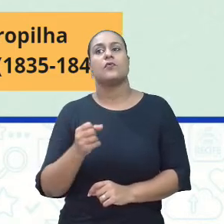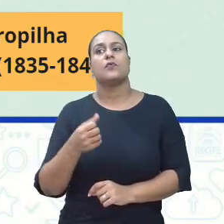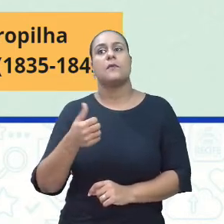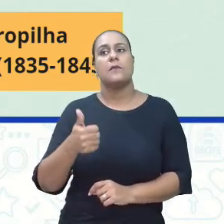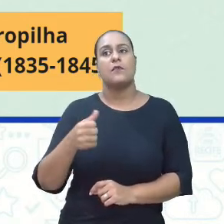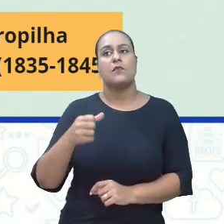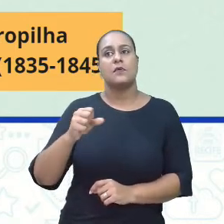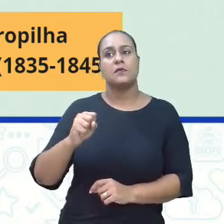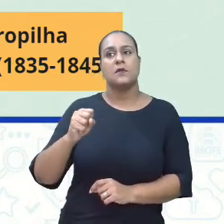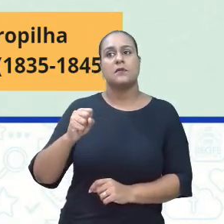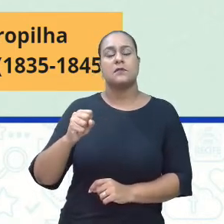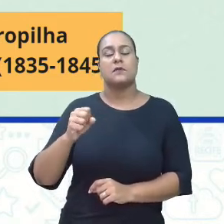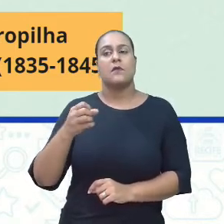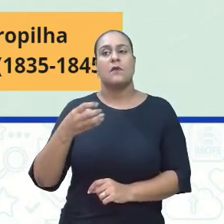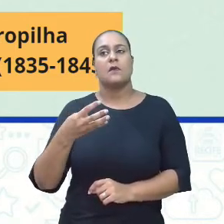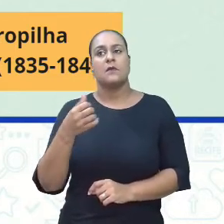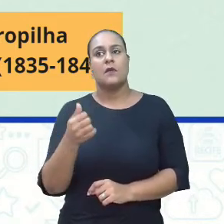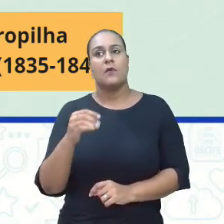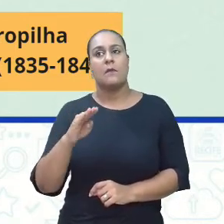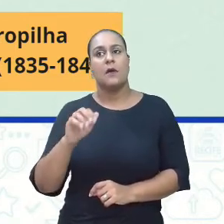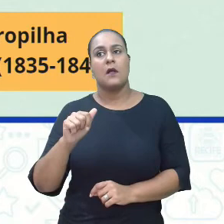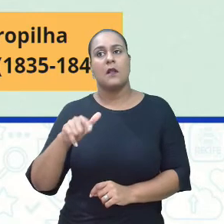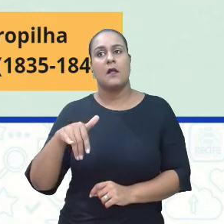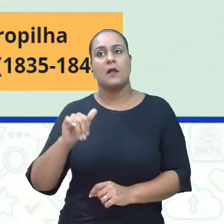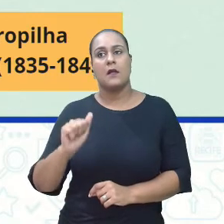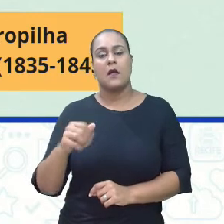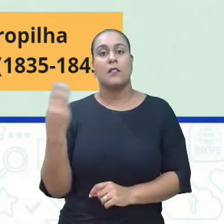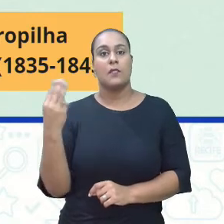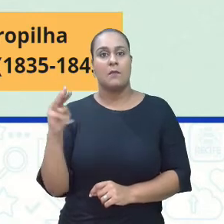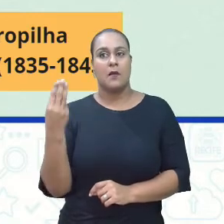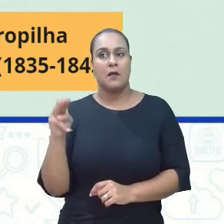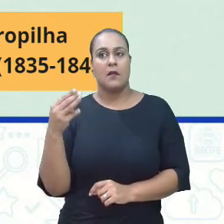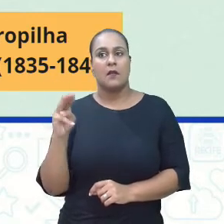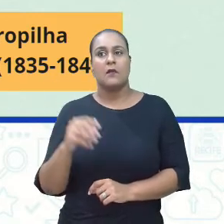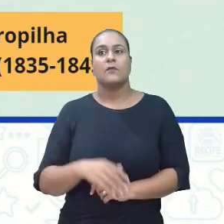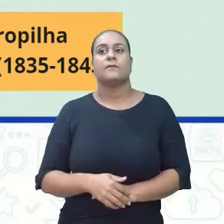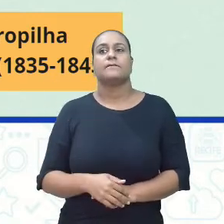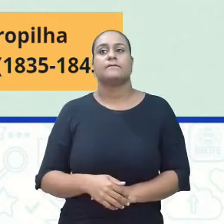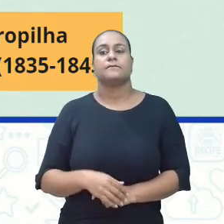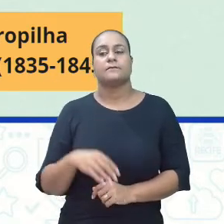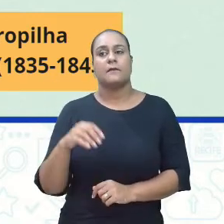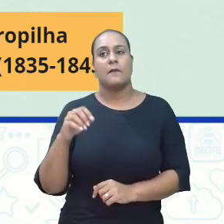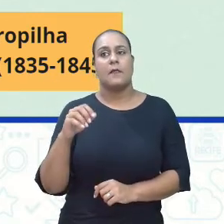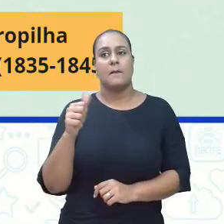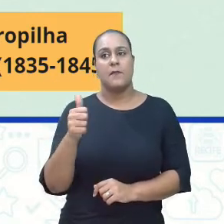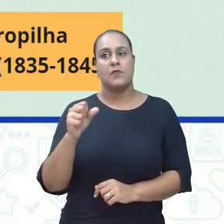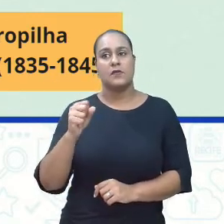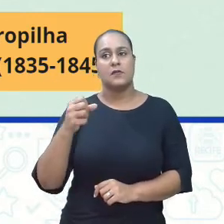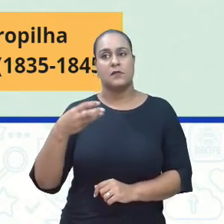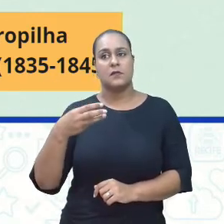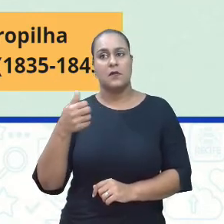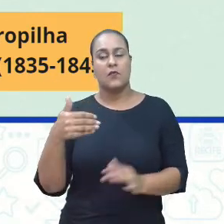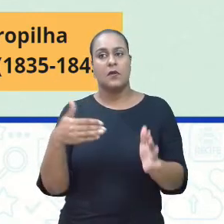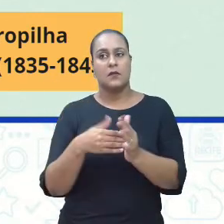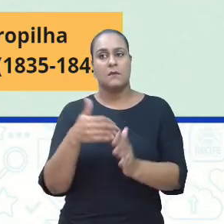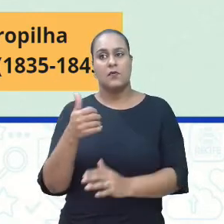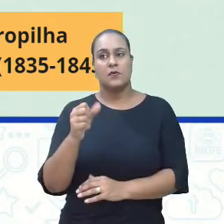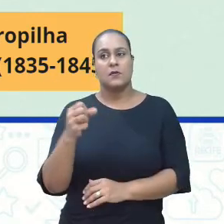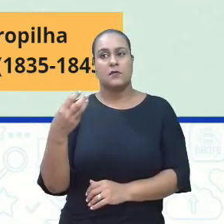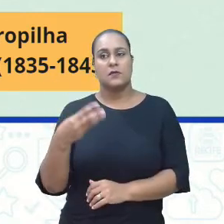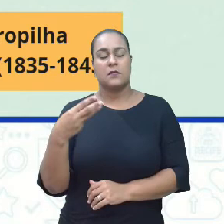balaiada no Maranhão. Entre 1831 e 1833, a Sabinada na Bahia. E